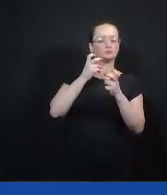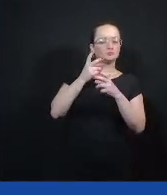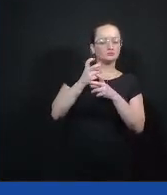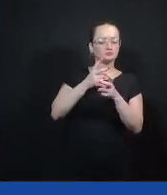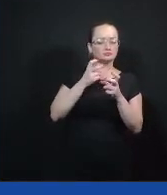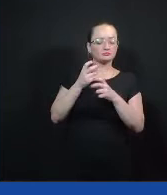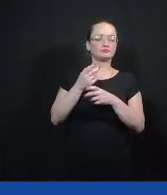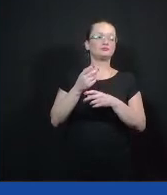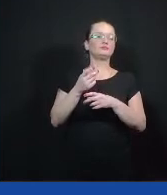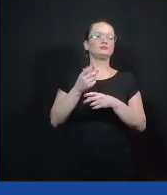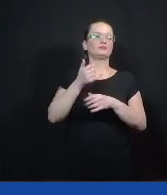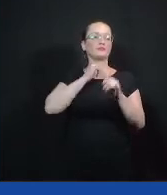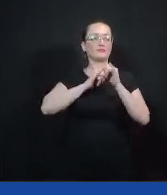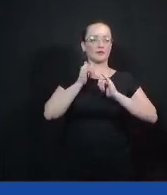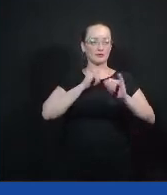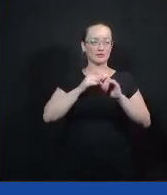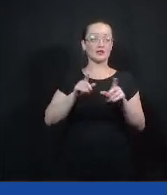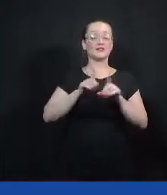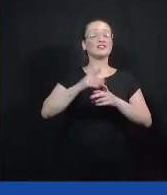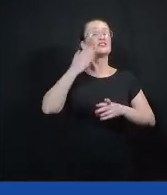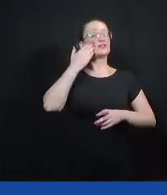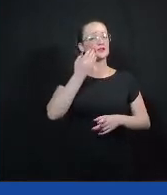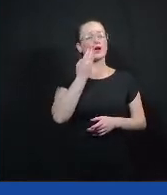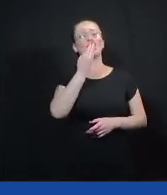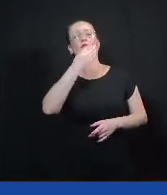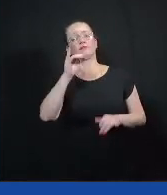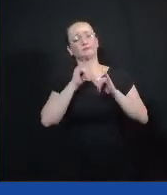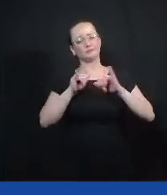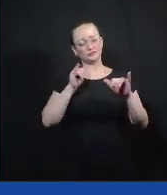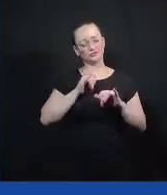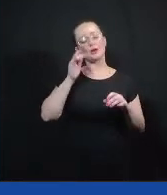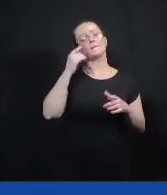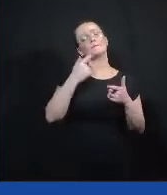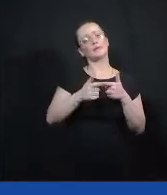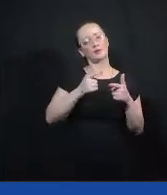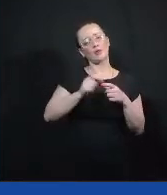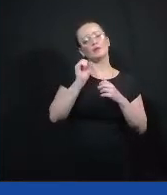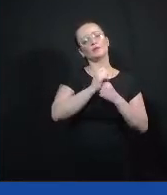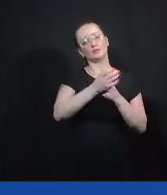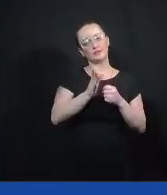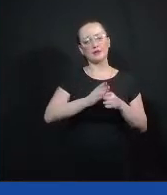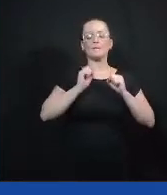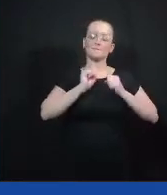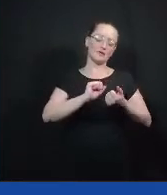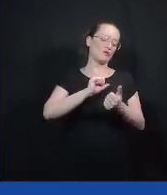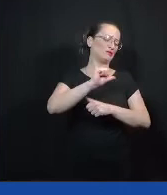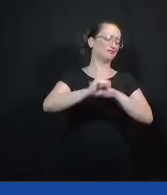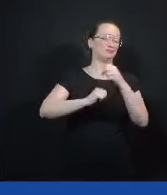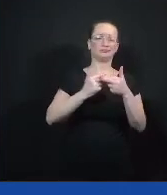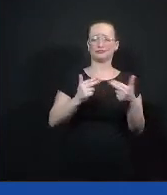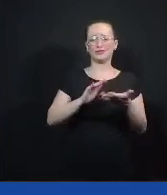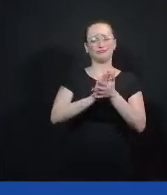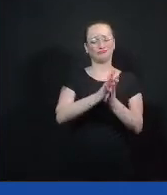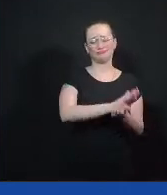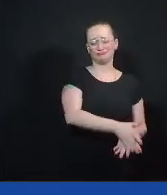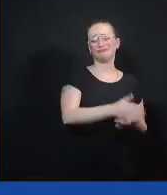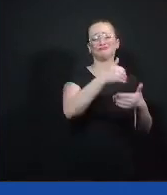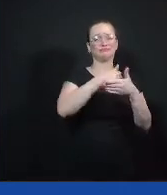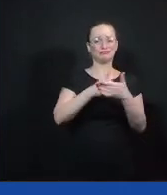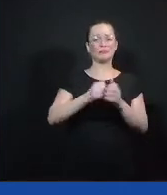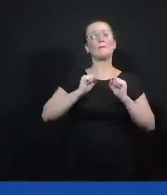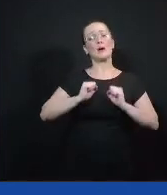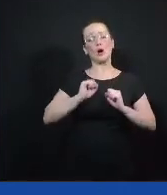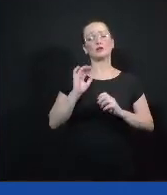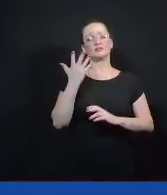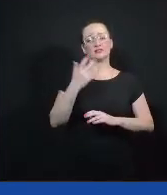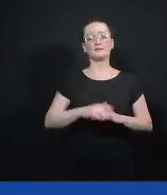falsas é um problema, tem se tornado um problema em muitas democracias, pode distorcer o processo eleitoral. E o